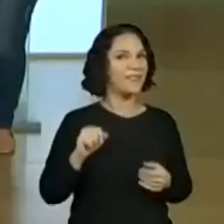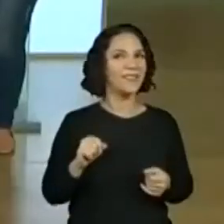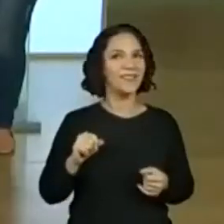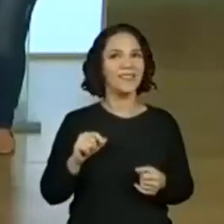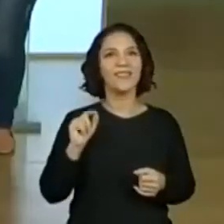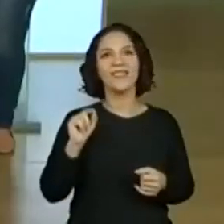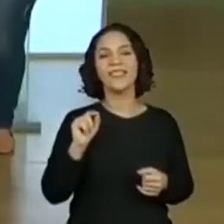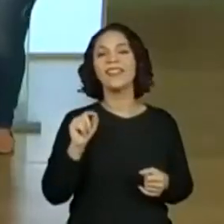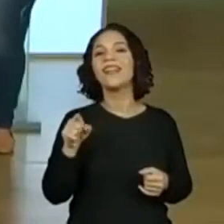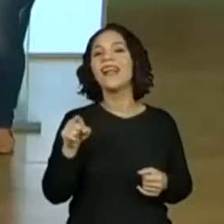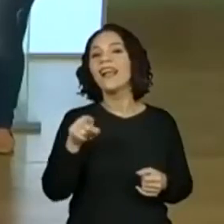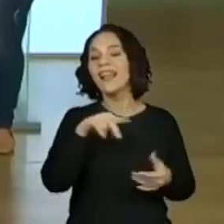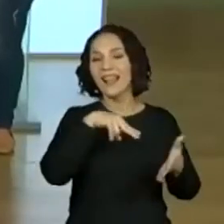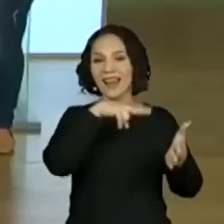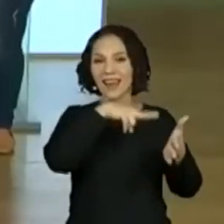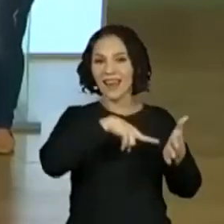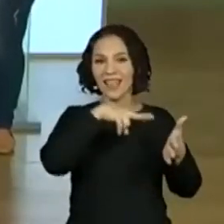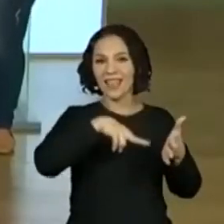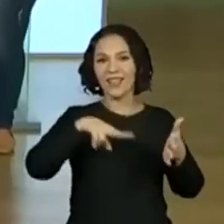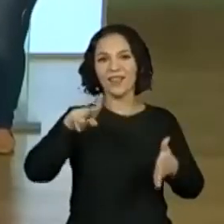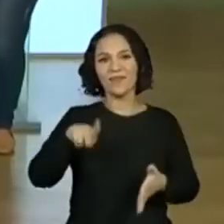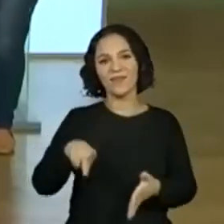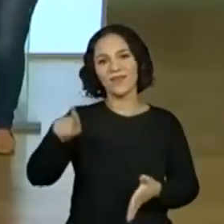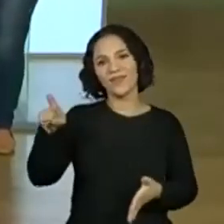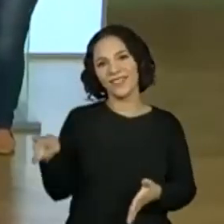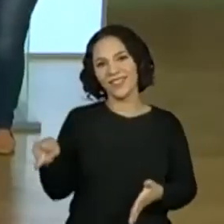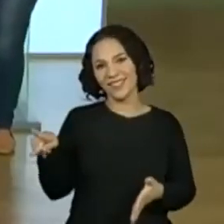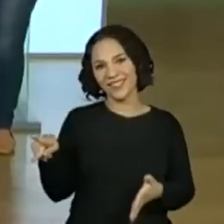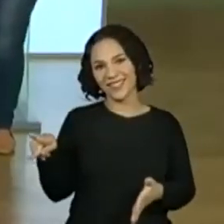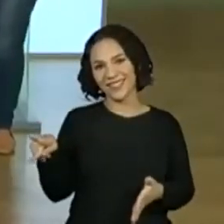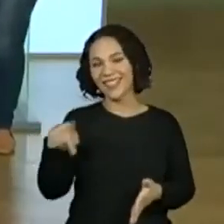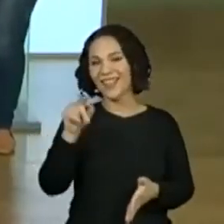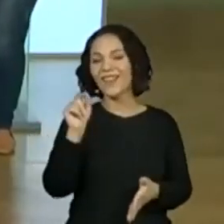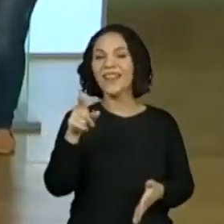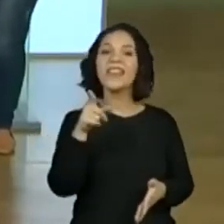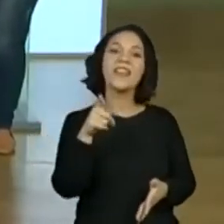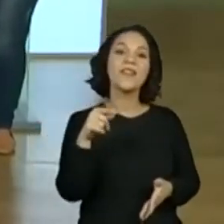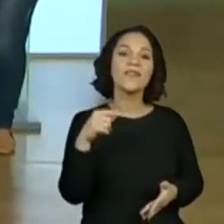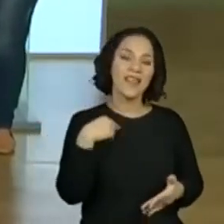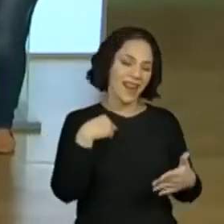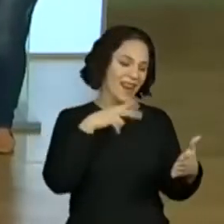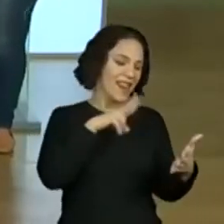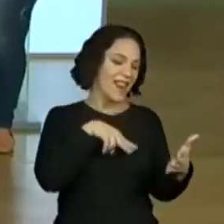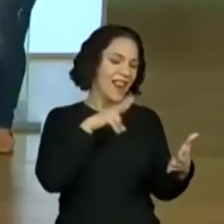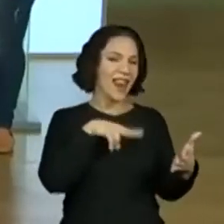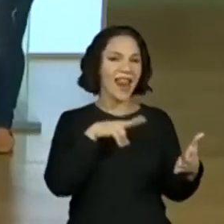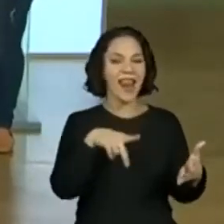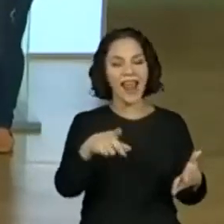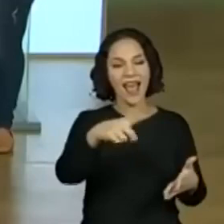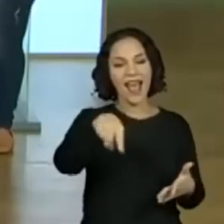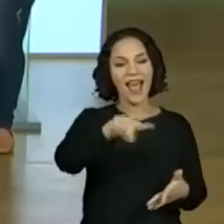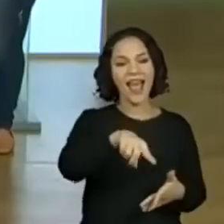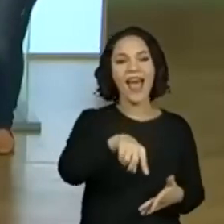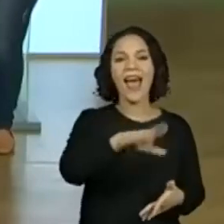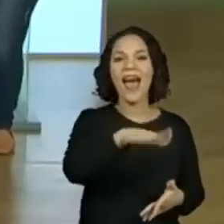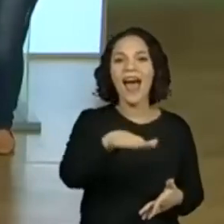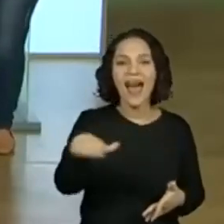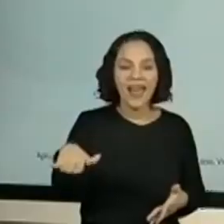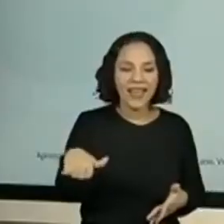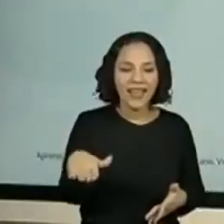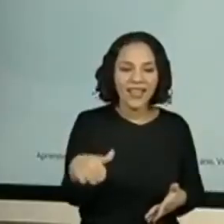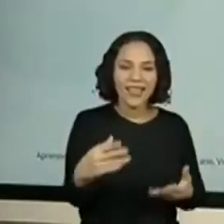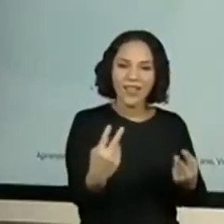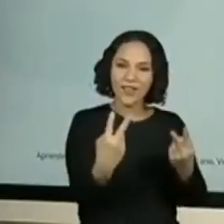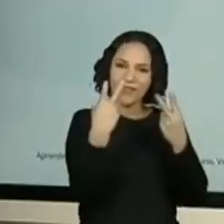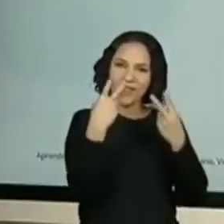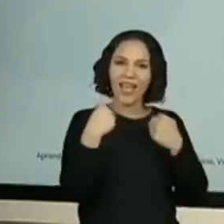Leitura feita pela professora. Sim. Que é o momento que você tem ali para encantar, despertar nos alunos o gosto pela leitura. Né?